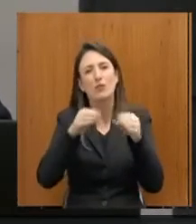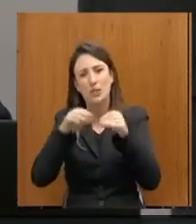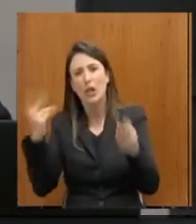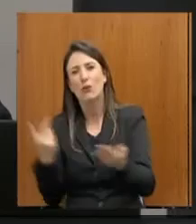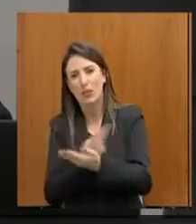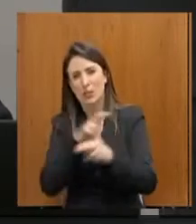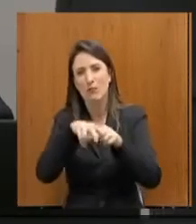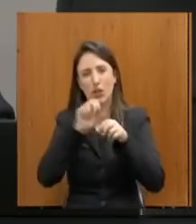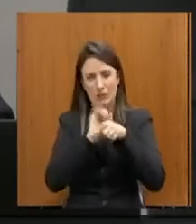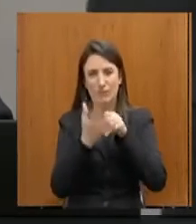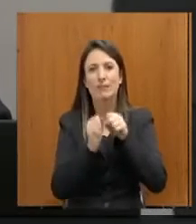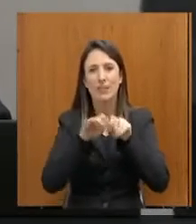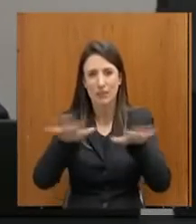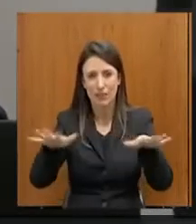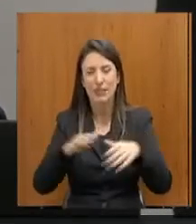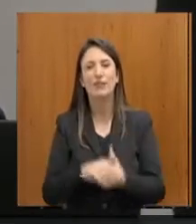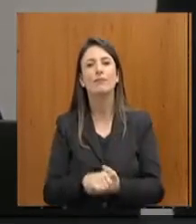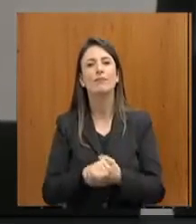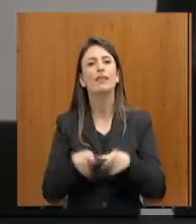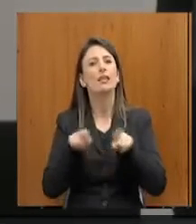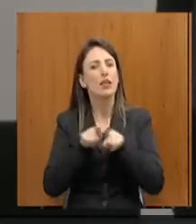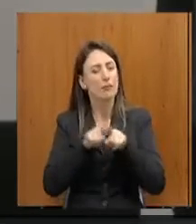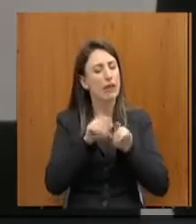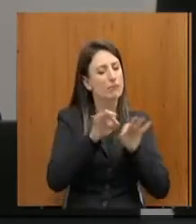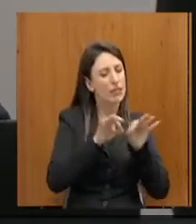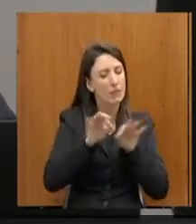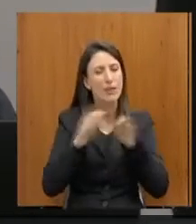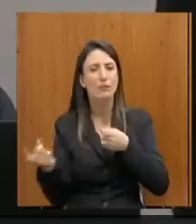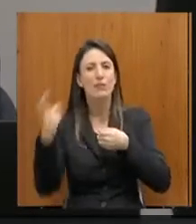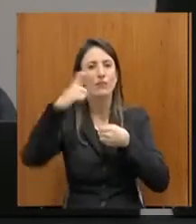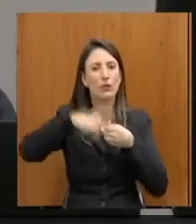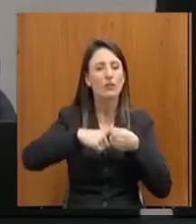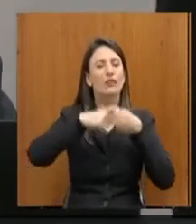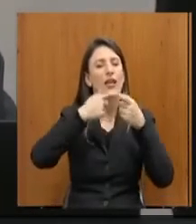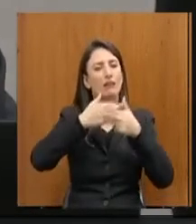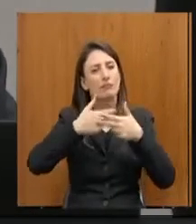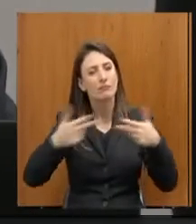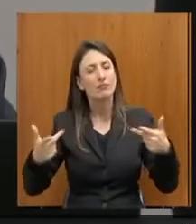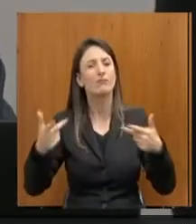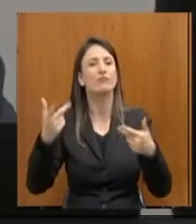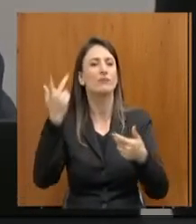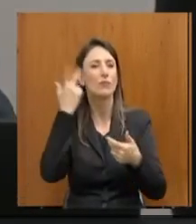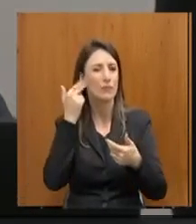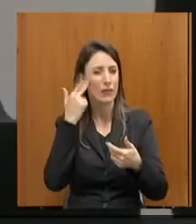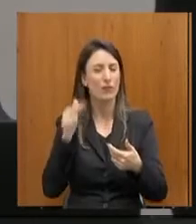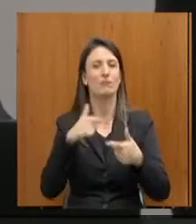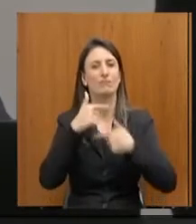como sobre o planejamento para retomada das atividades e rotineiras